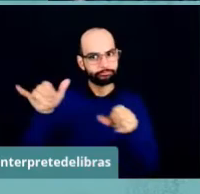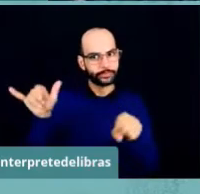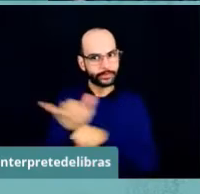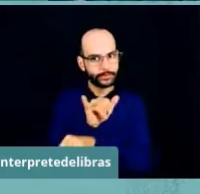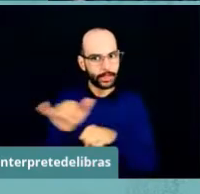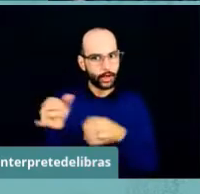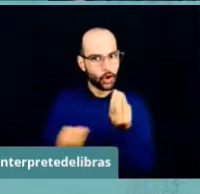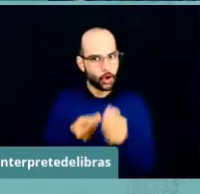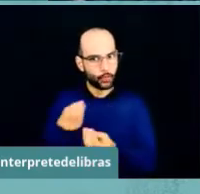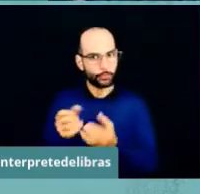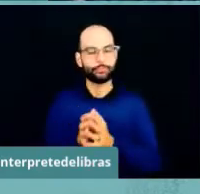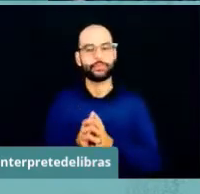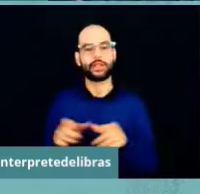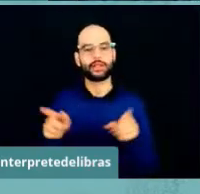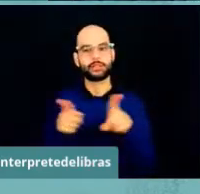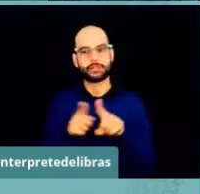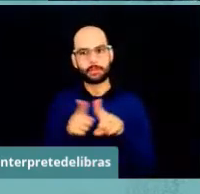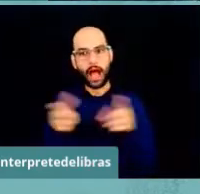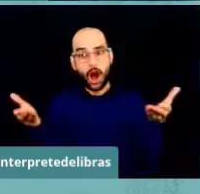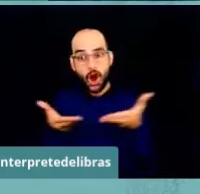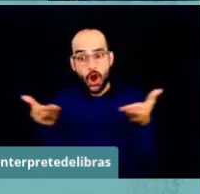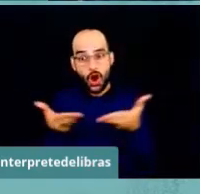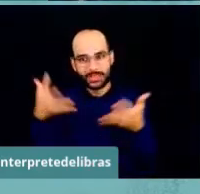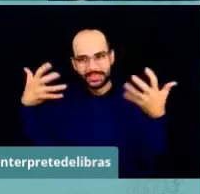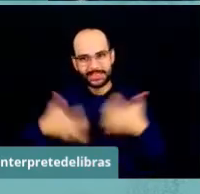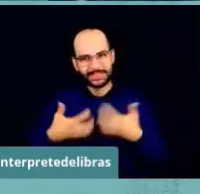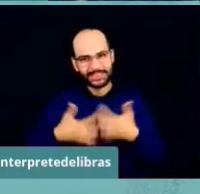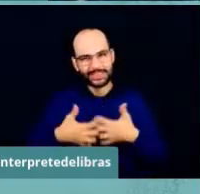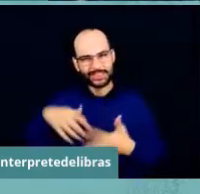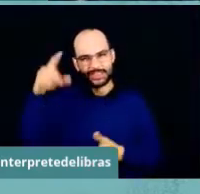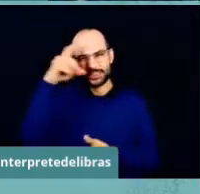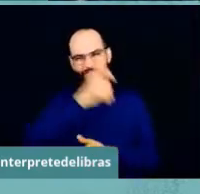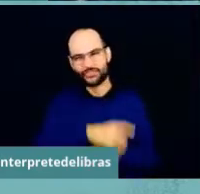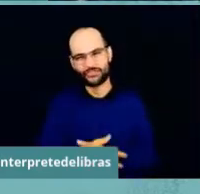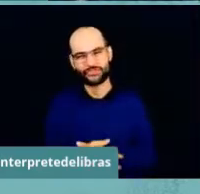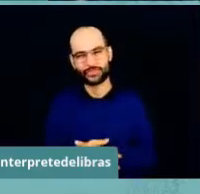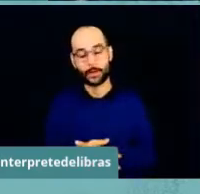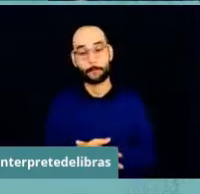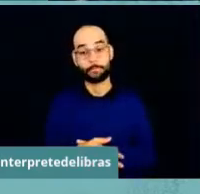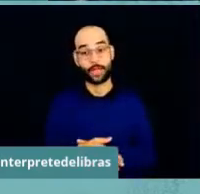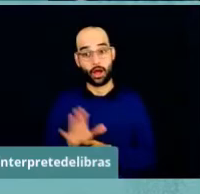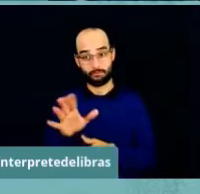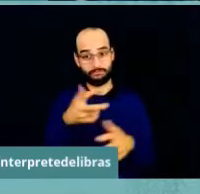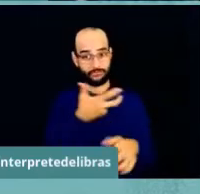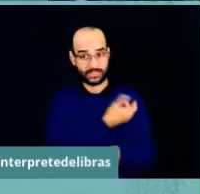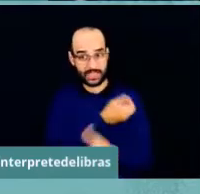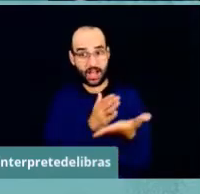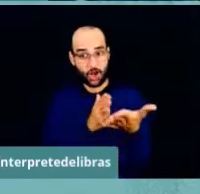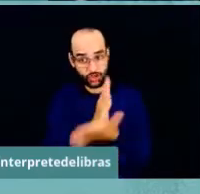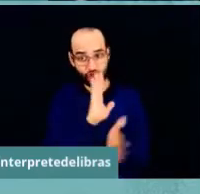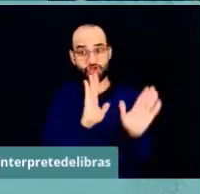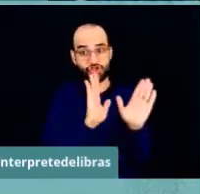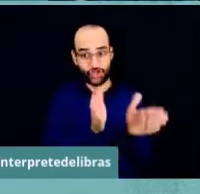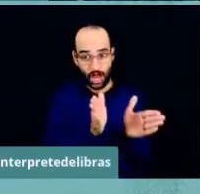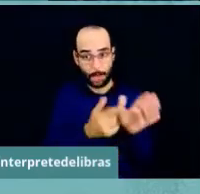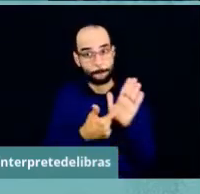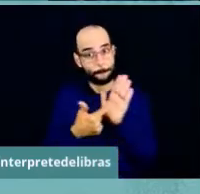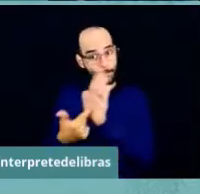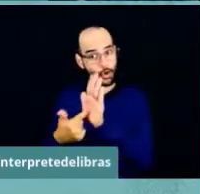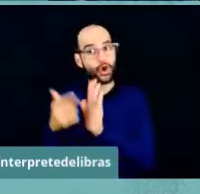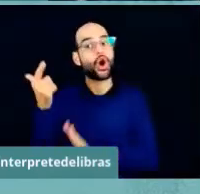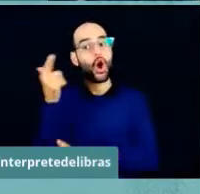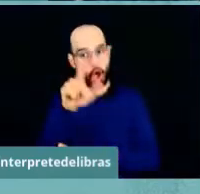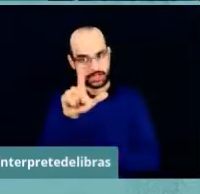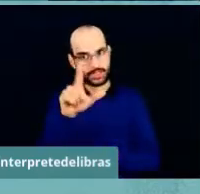parte bastante complexa, ou seja, a vacina já passou no teste, a vacina já mostrou eficácia,